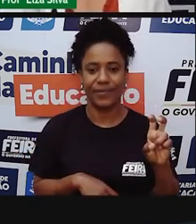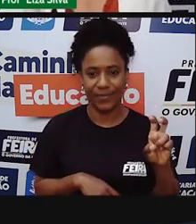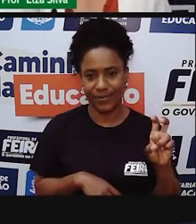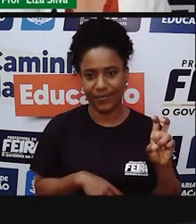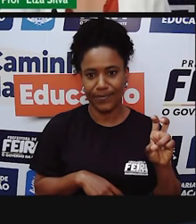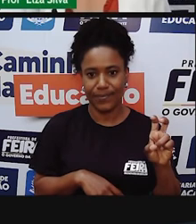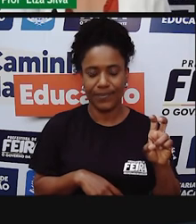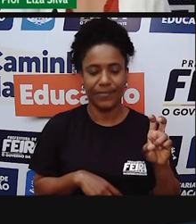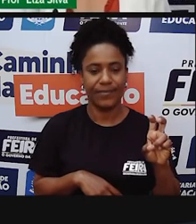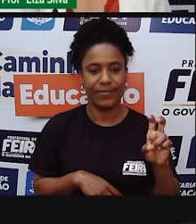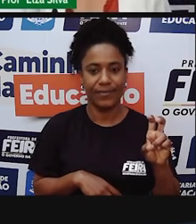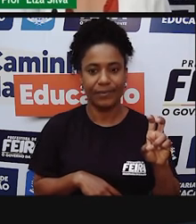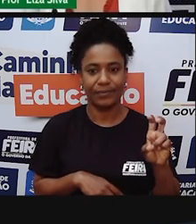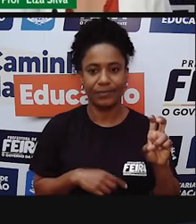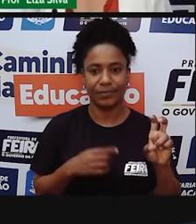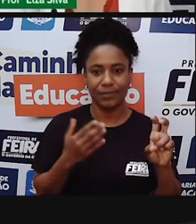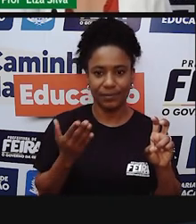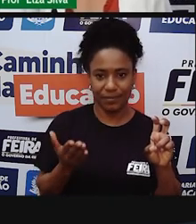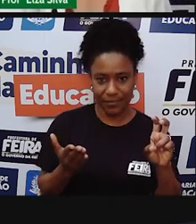are my grandchild.